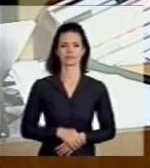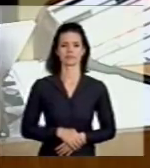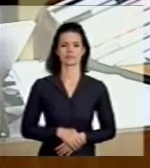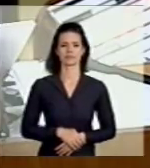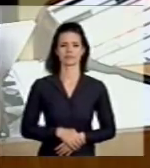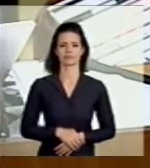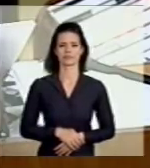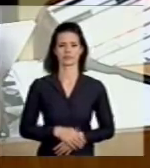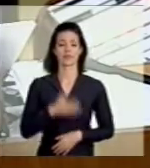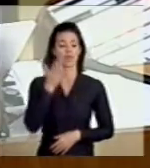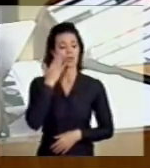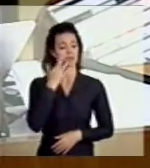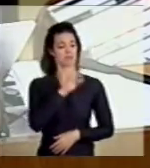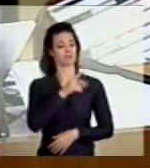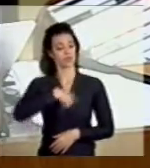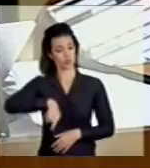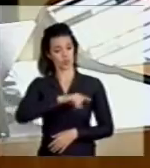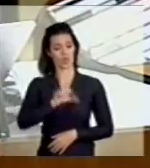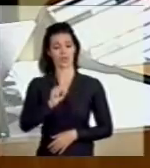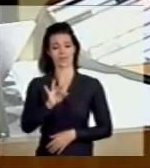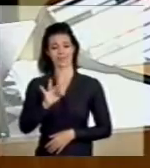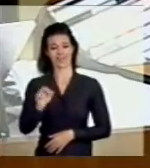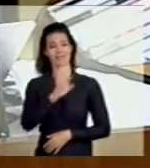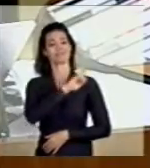que é grande a responsabilidade do Supremo Tribunal Federal, na